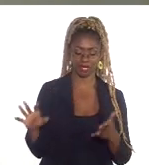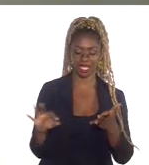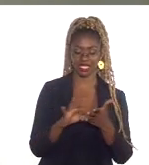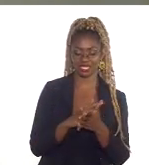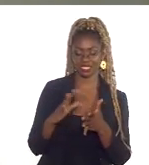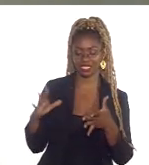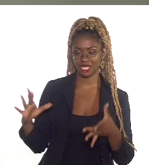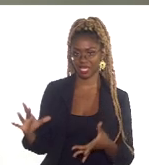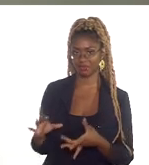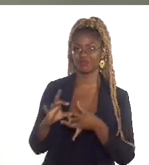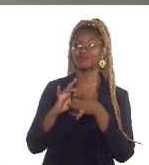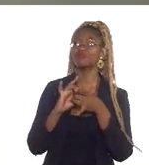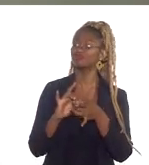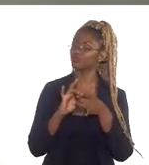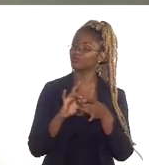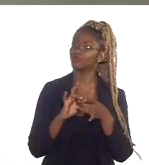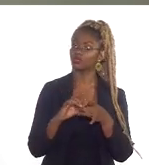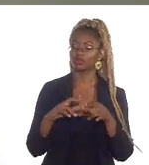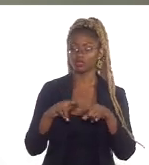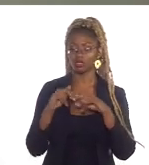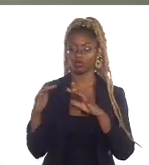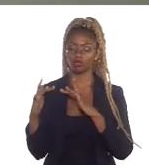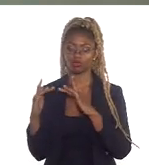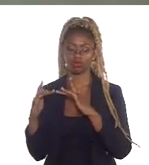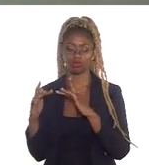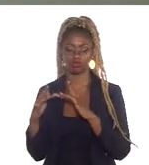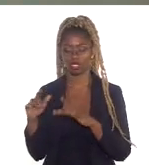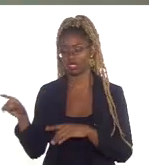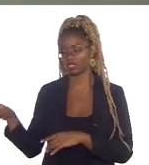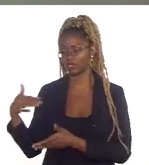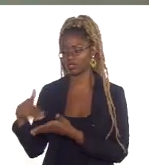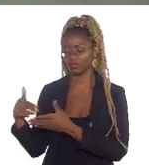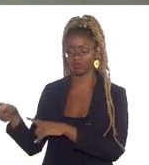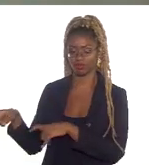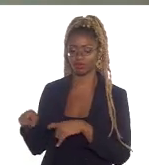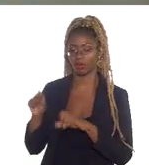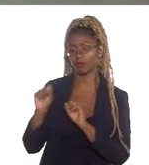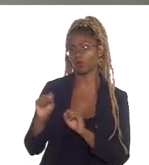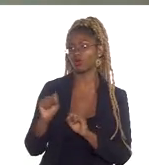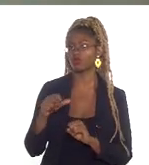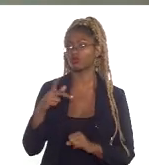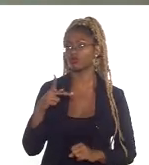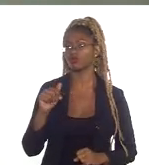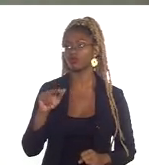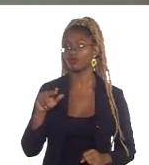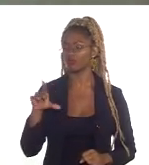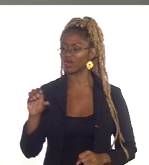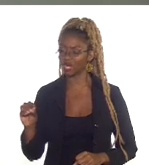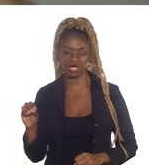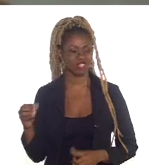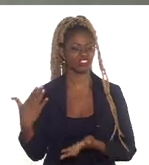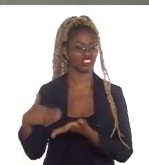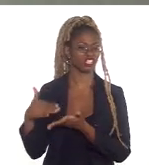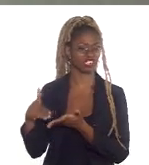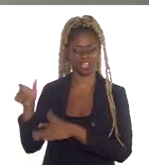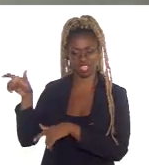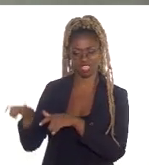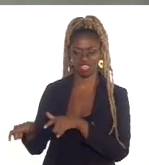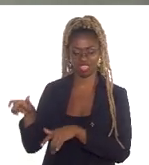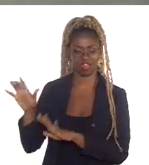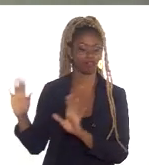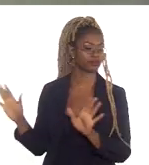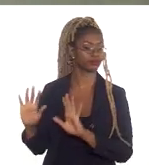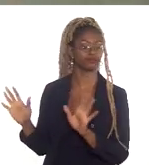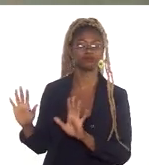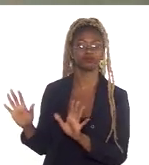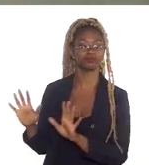que o contato da Fazenda pode ouvir o Paulo Henrique, pode ouvir o secretário, pode ouvir quem quiser, mas os dois são